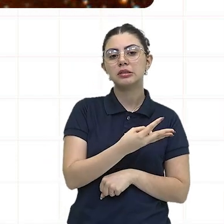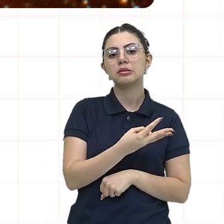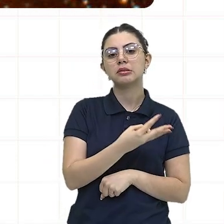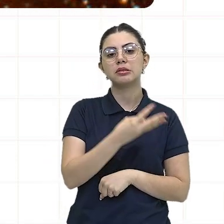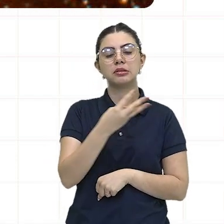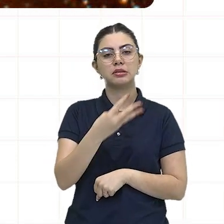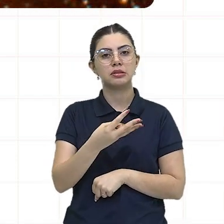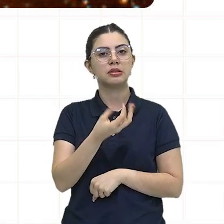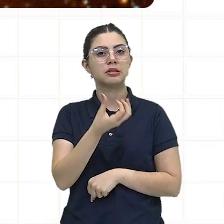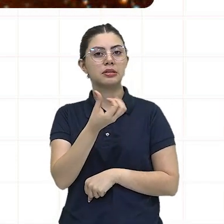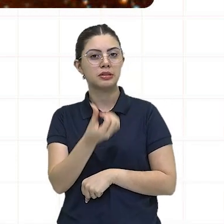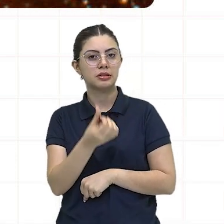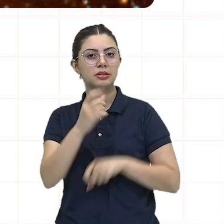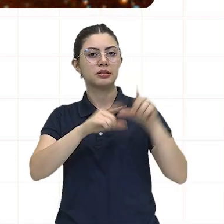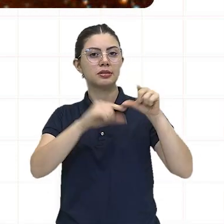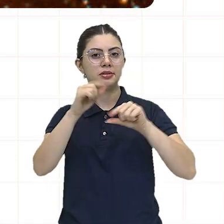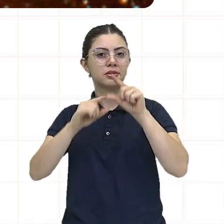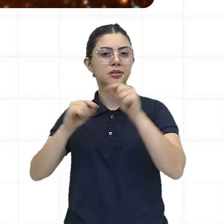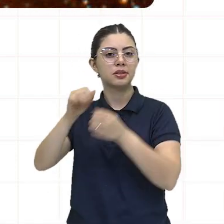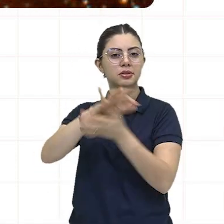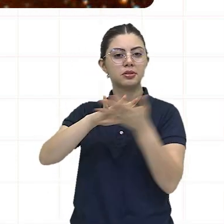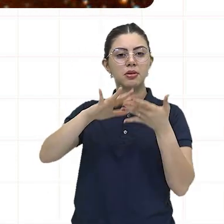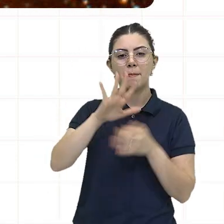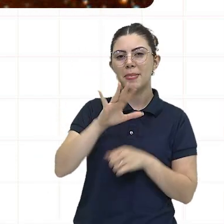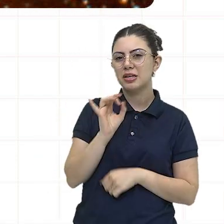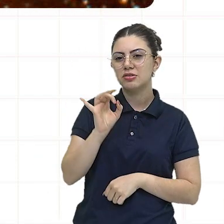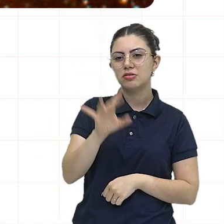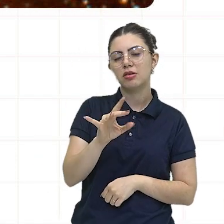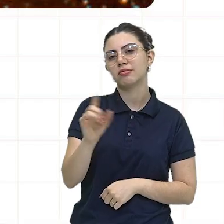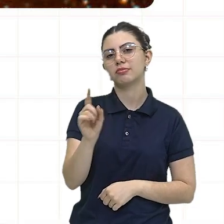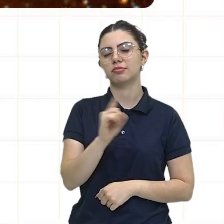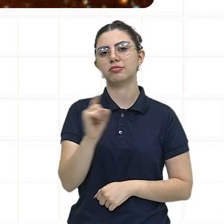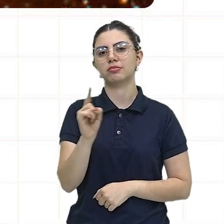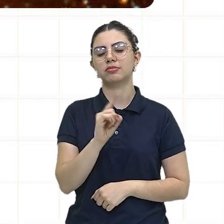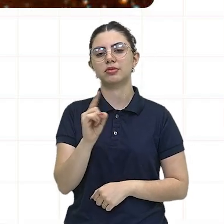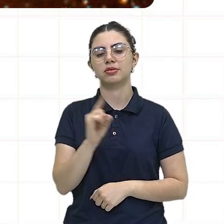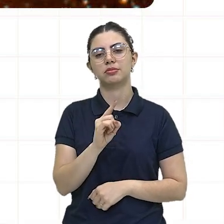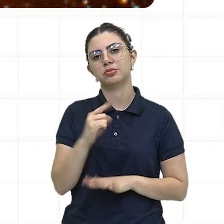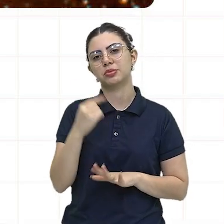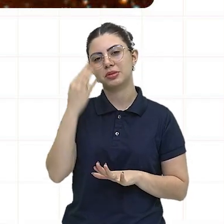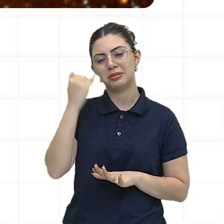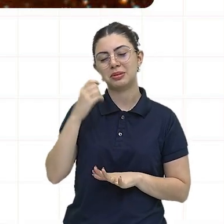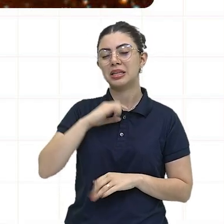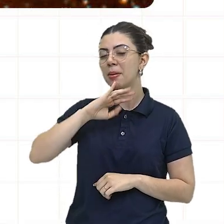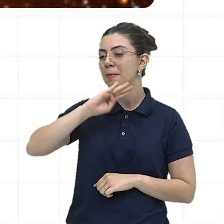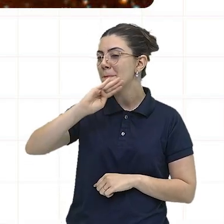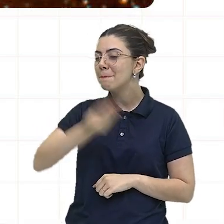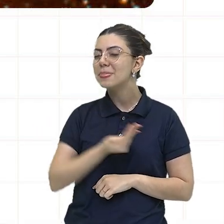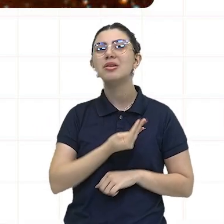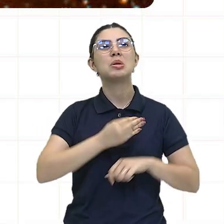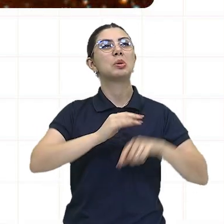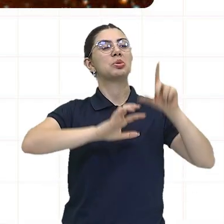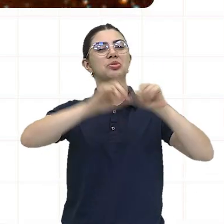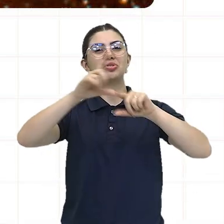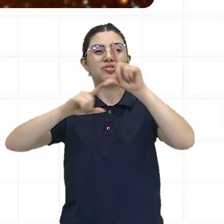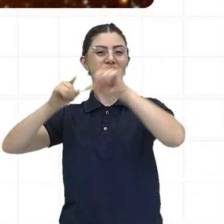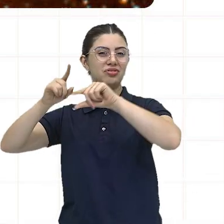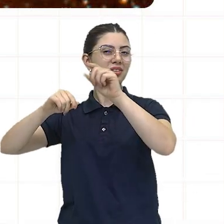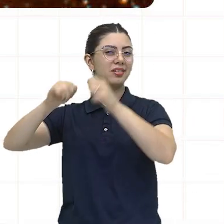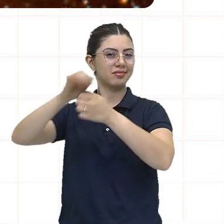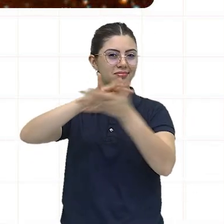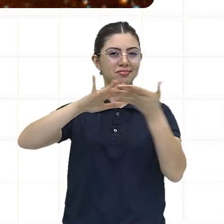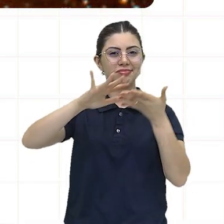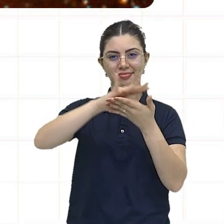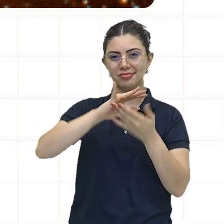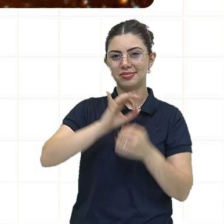universo. Mas nós sabemos que não é só isso que existem. Claro, existem bilhões de estrelas no universo, mas